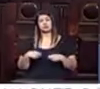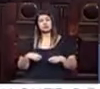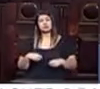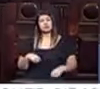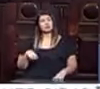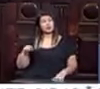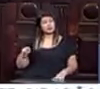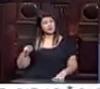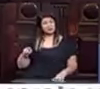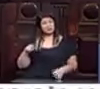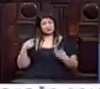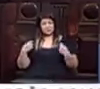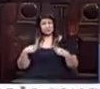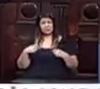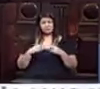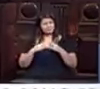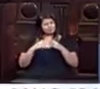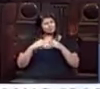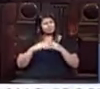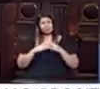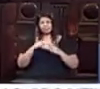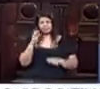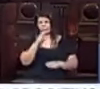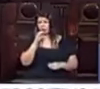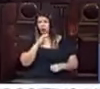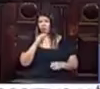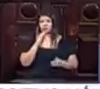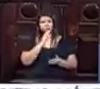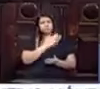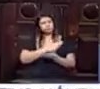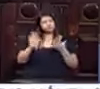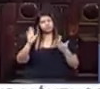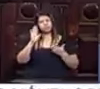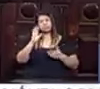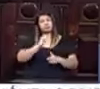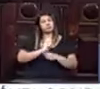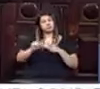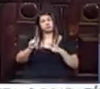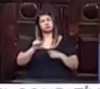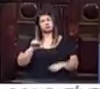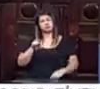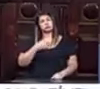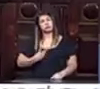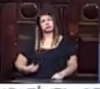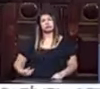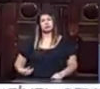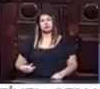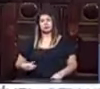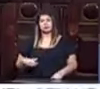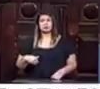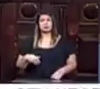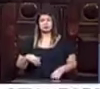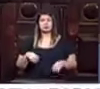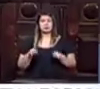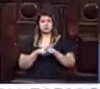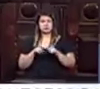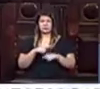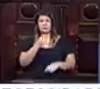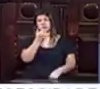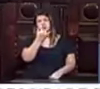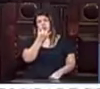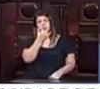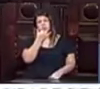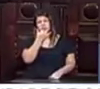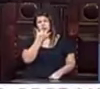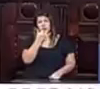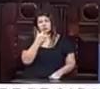escapar disso. Tem pedido de impeachment que esta mesa não publica. Não publica, descumpre a